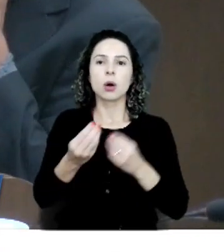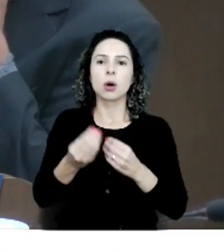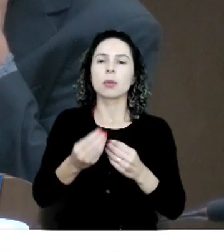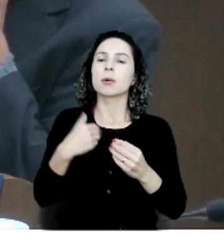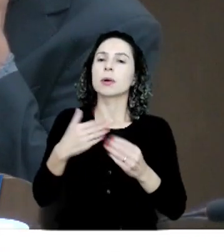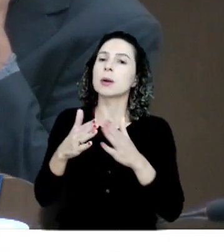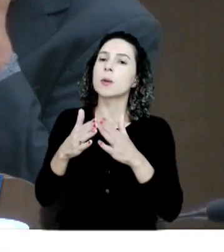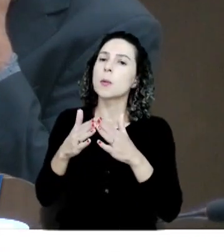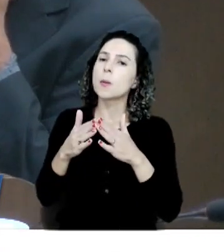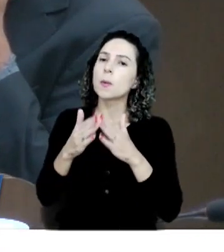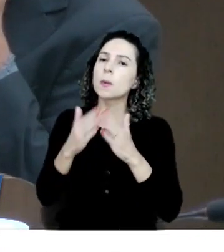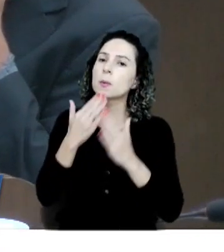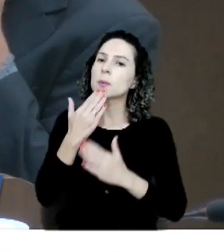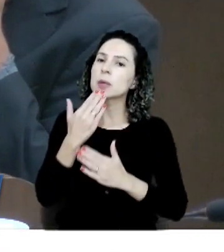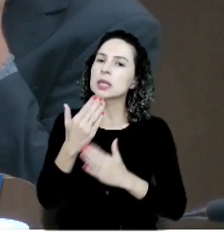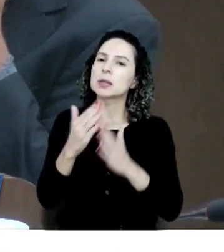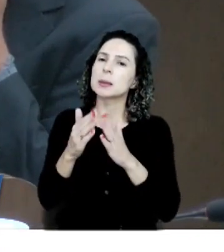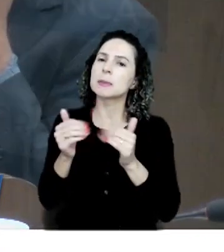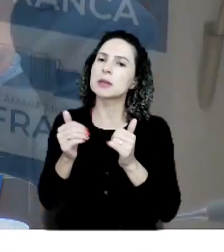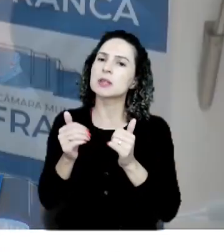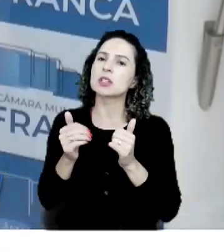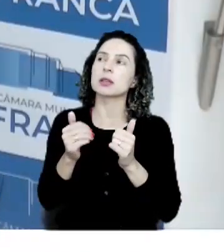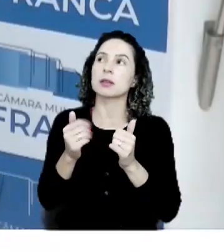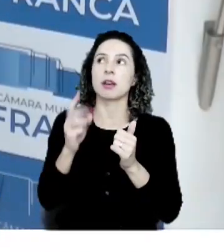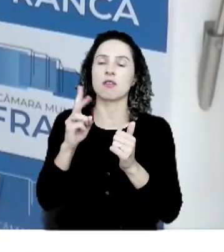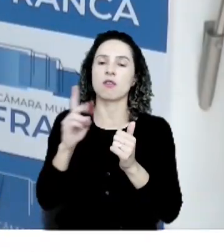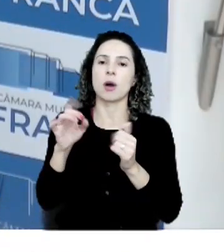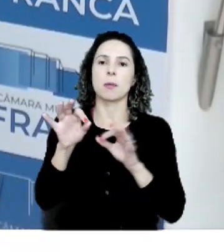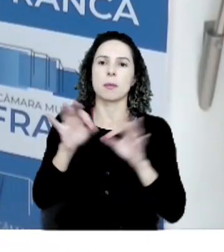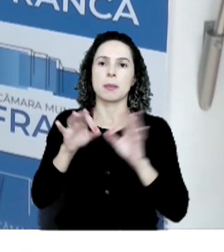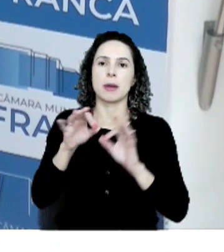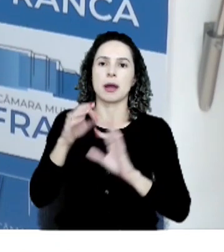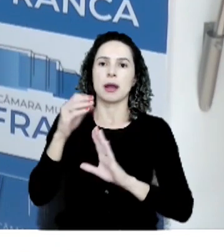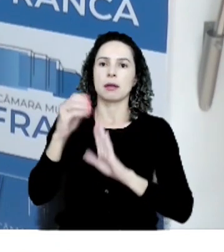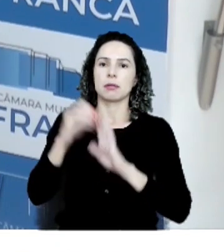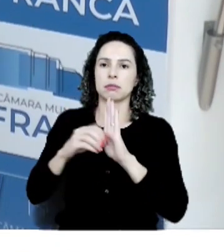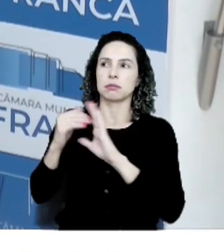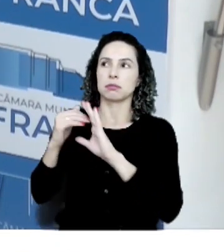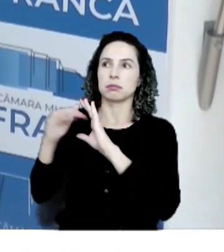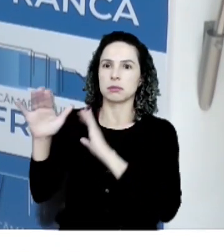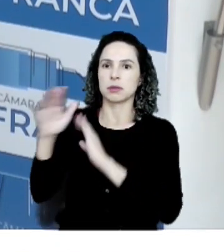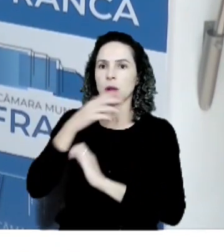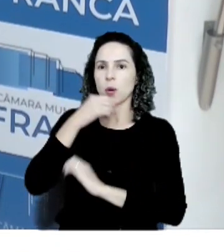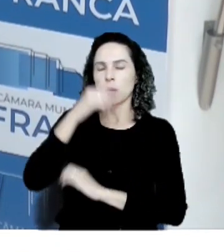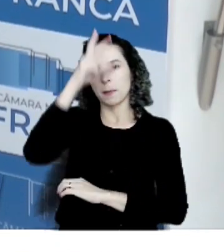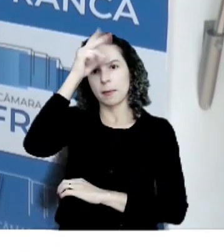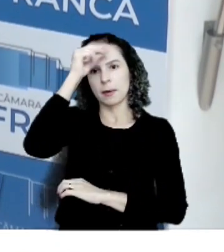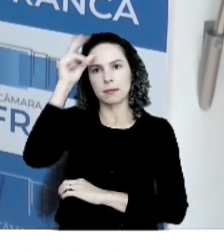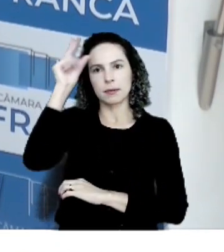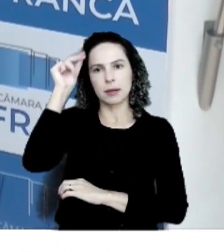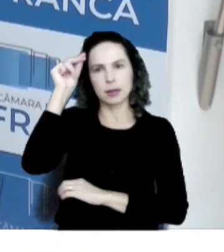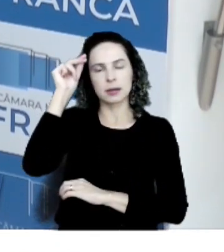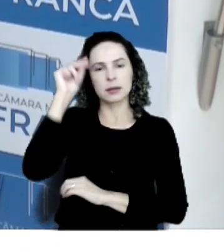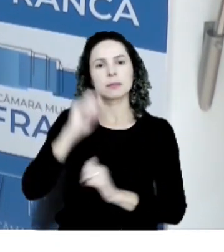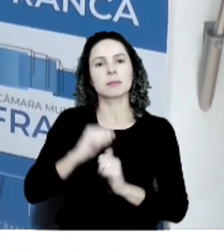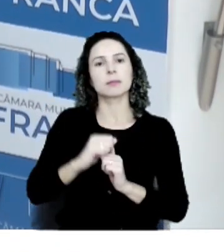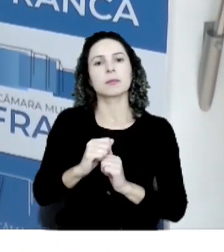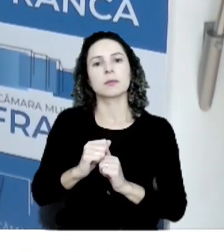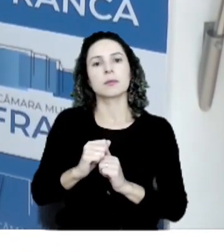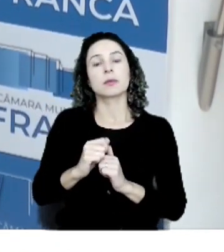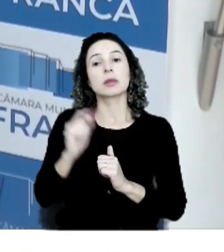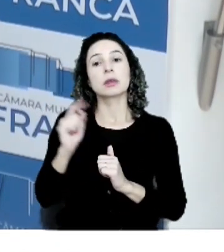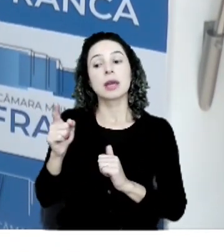pedido, que vamos encaminhar um pedido ao prefeito, que faça